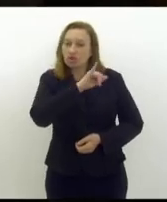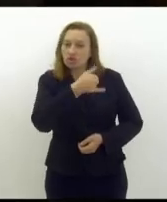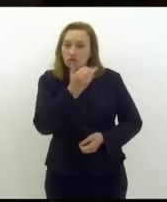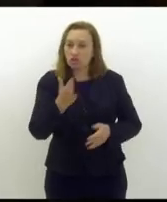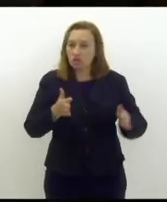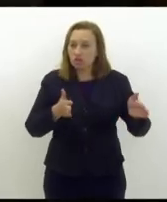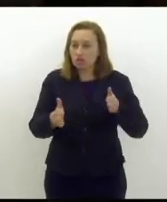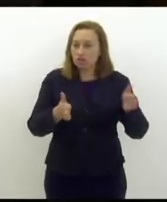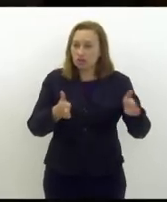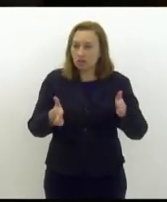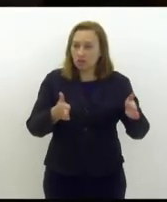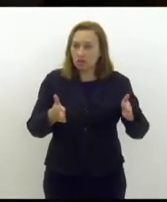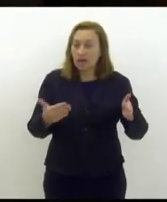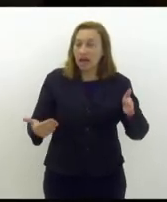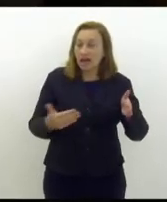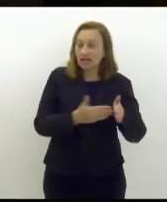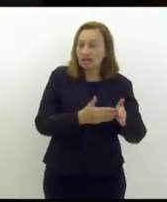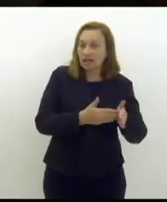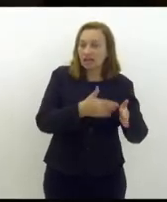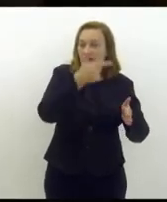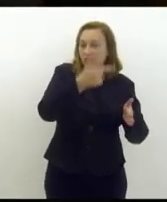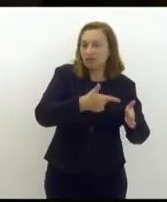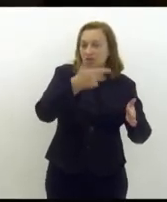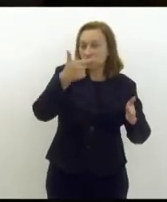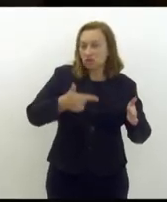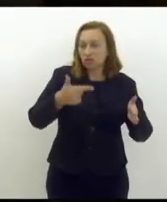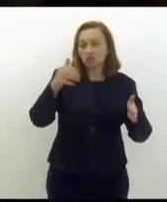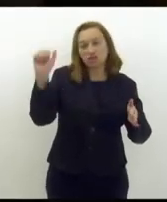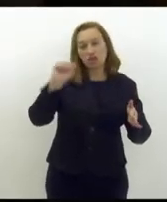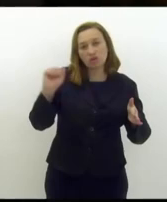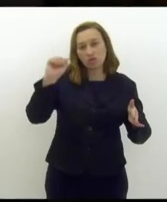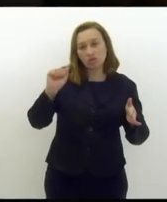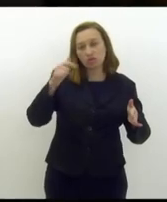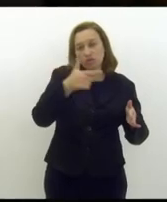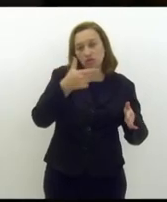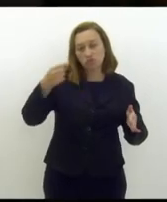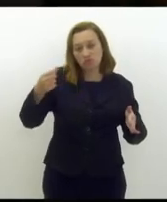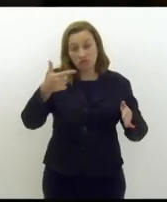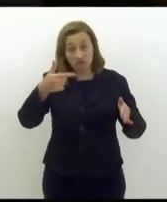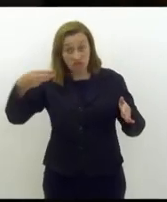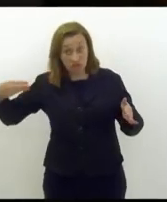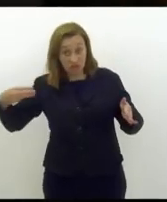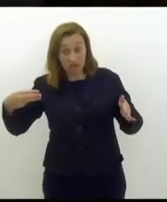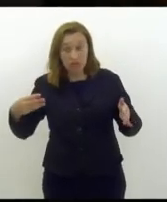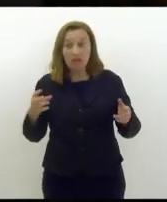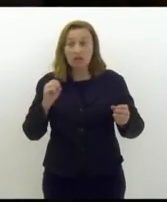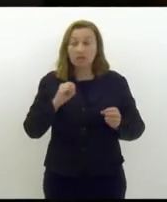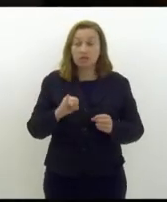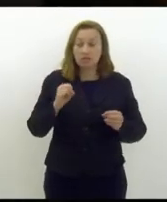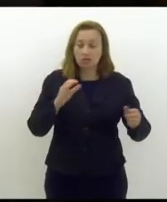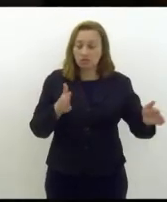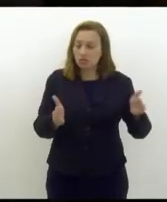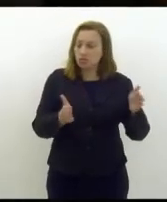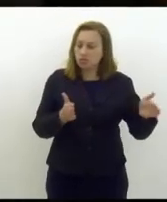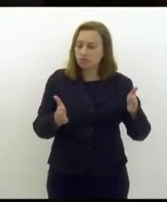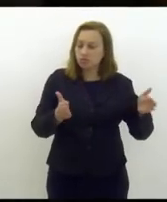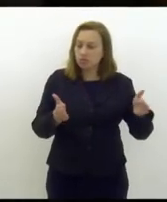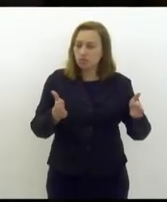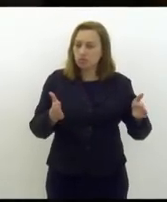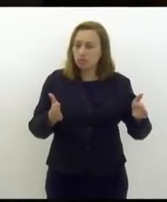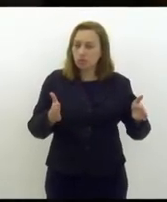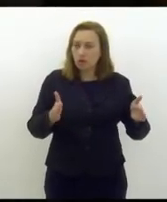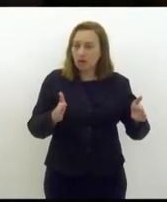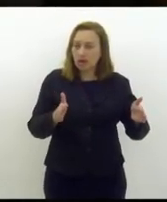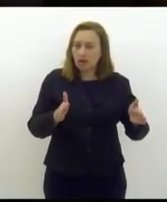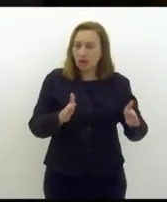2023 até 22 de agosto de 2023 se aumentarmos esse intervalo de tempo vamos